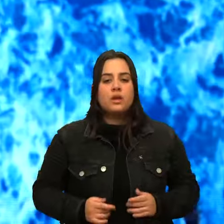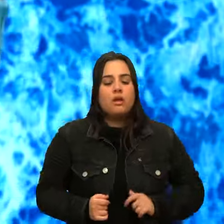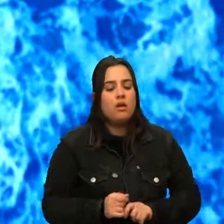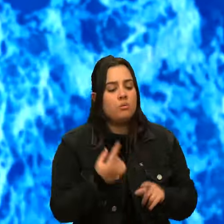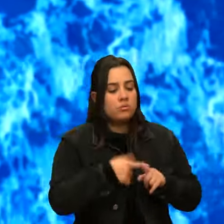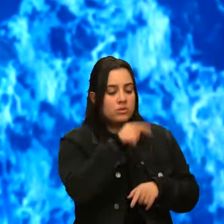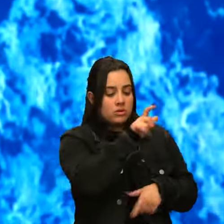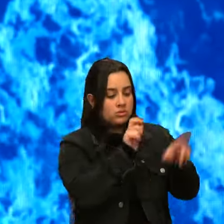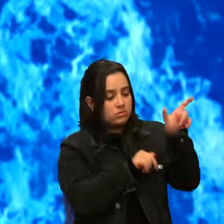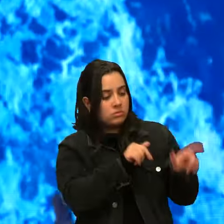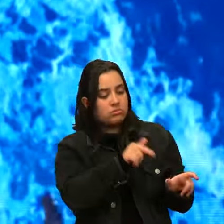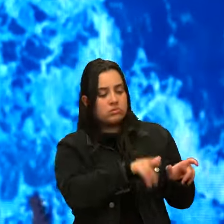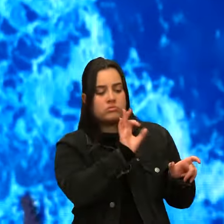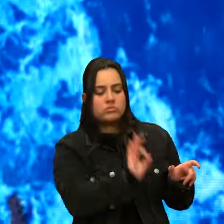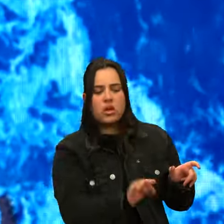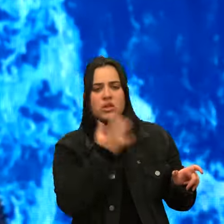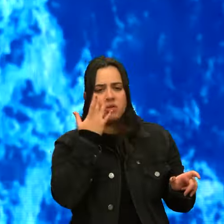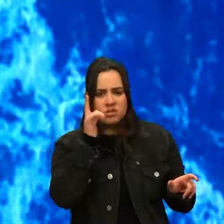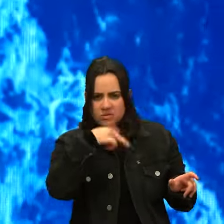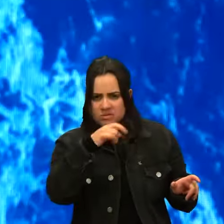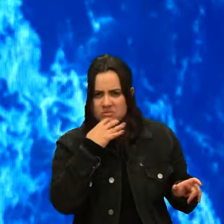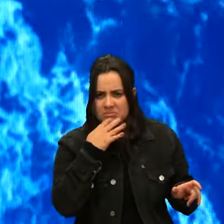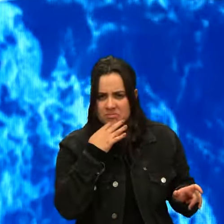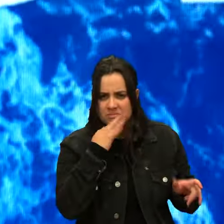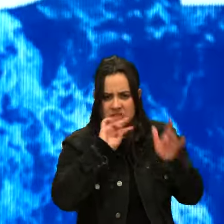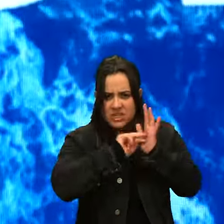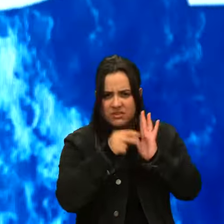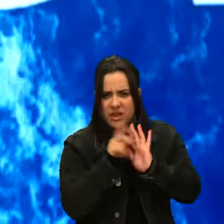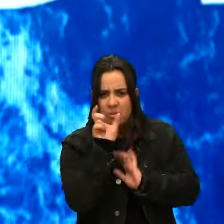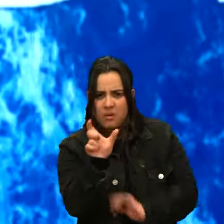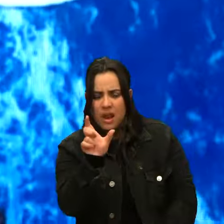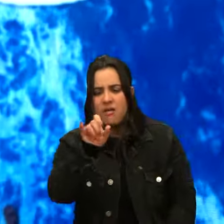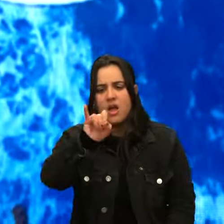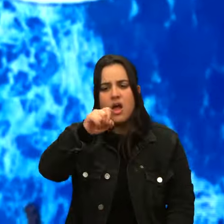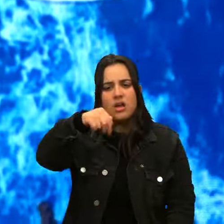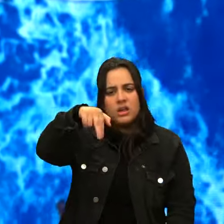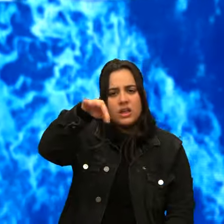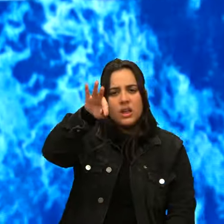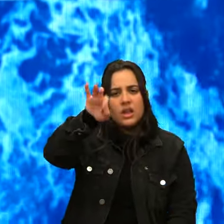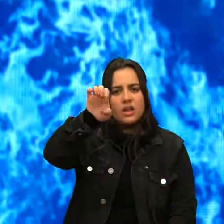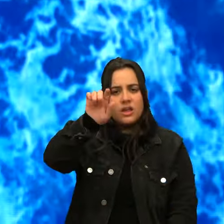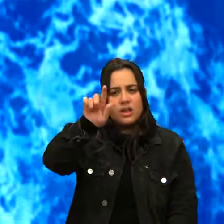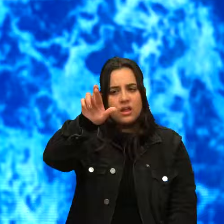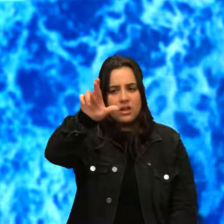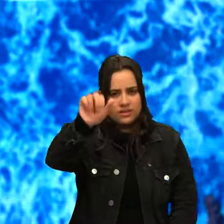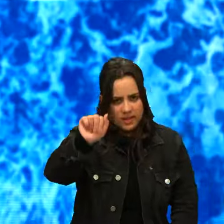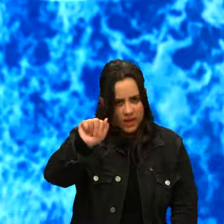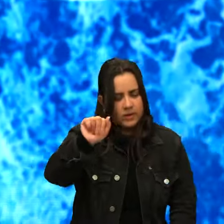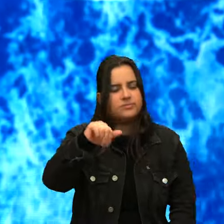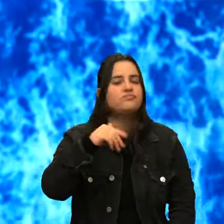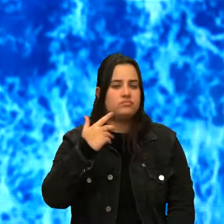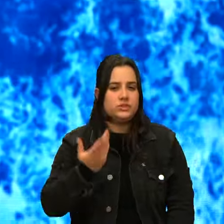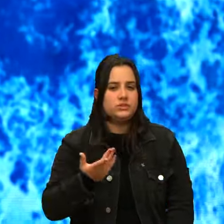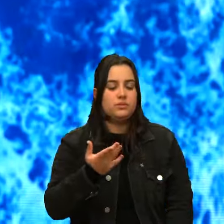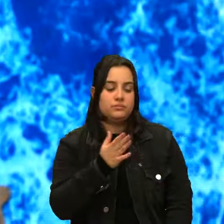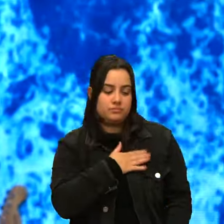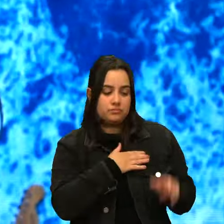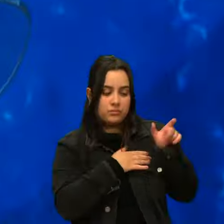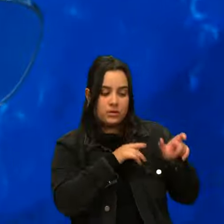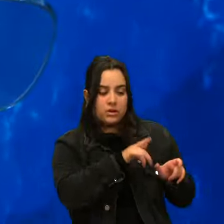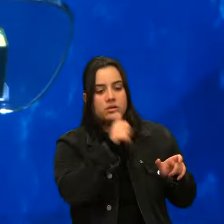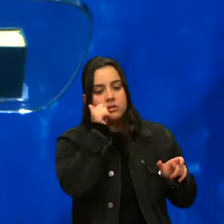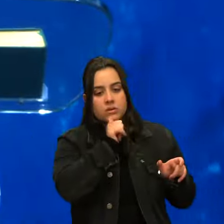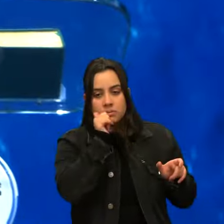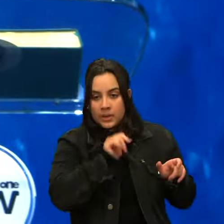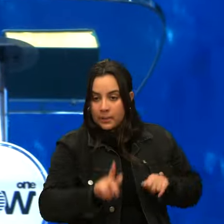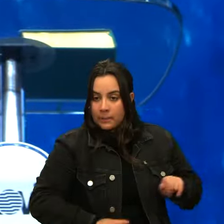Eu não sei se você sabe o significado do que é ser uma pessoa íntegra. Essa minha prima, ela é uma pessoa que em tudo